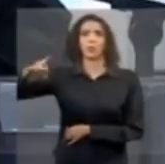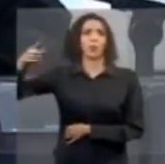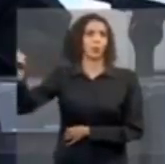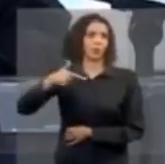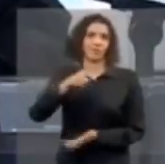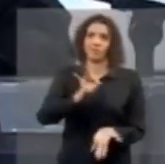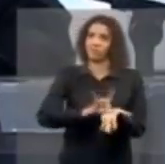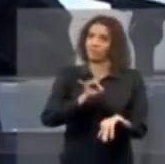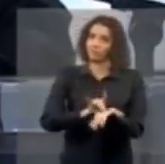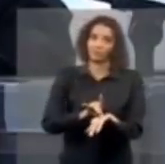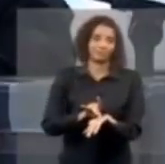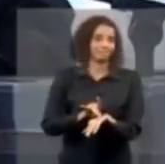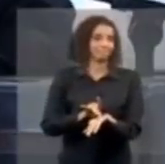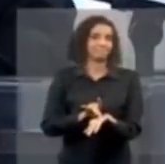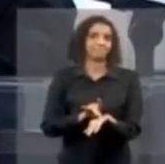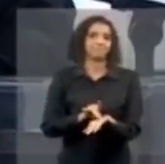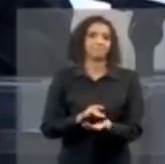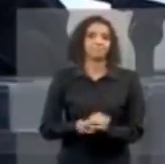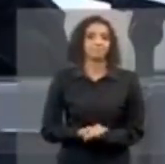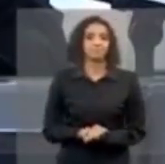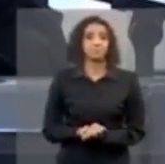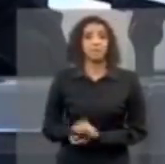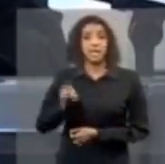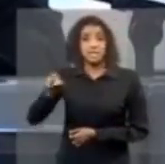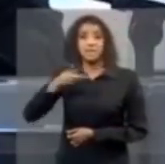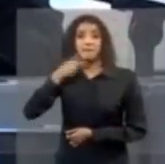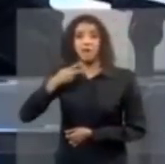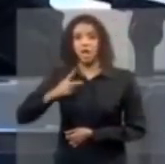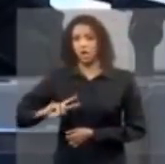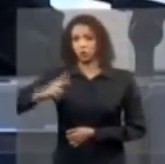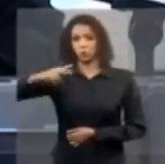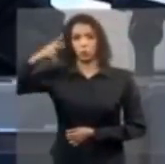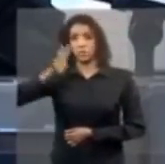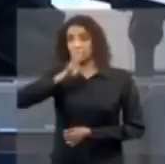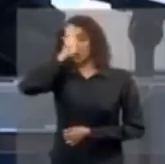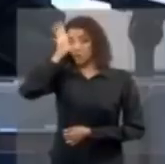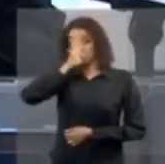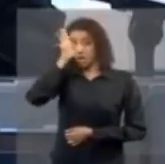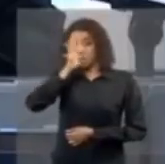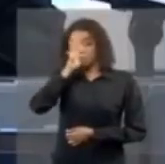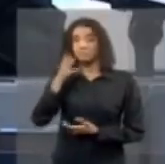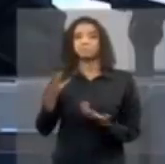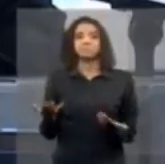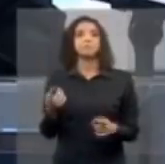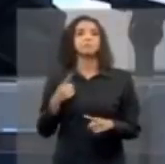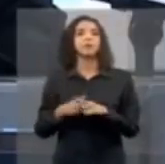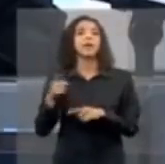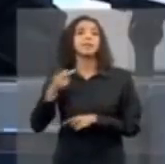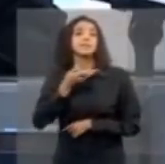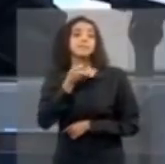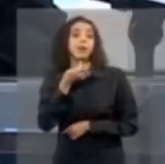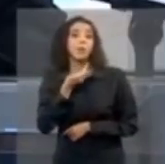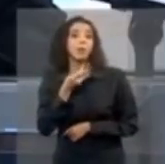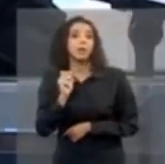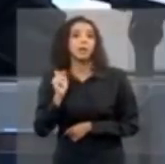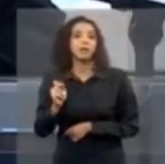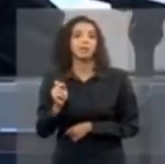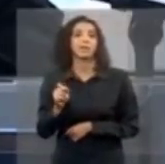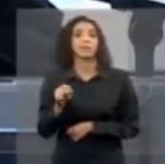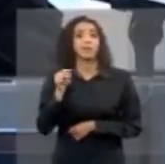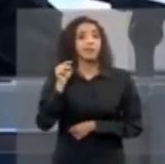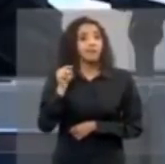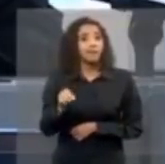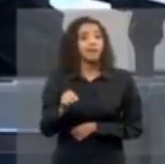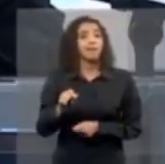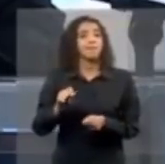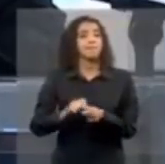a realidade. Toda esta inflação é para poder concluir que onde se legalizou a prática, realizaram-se